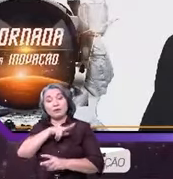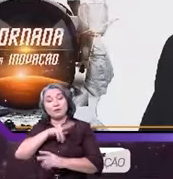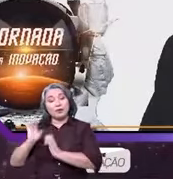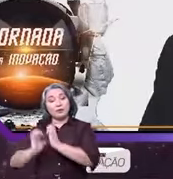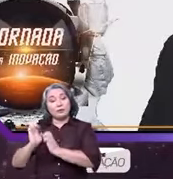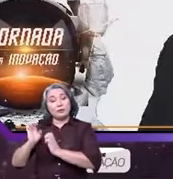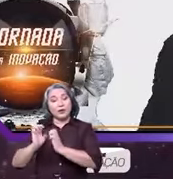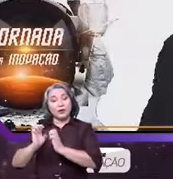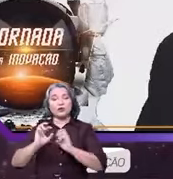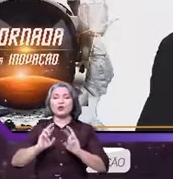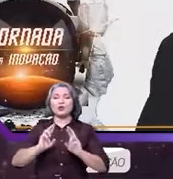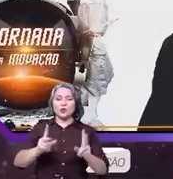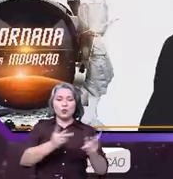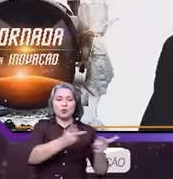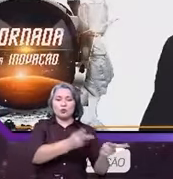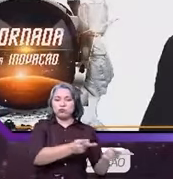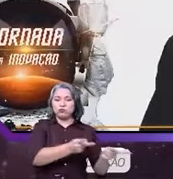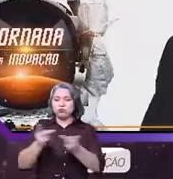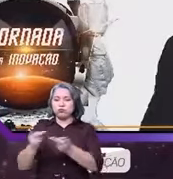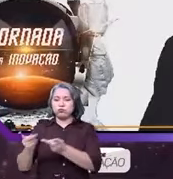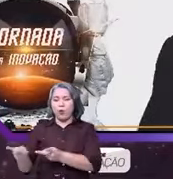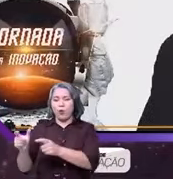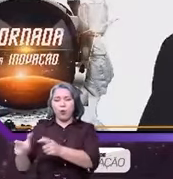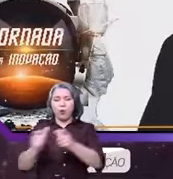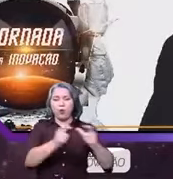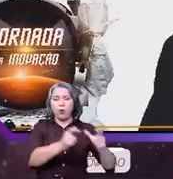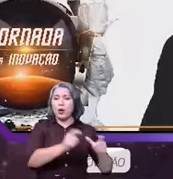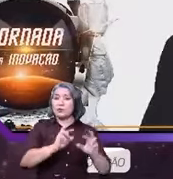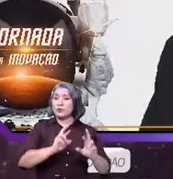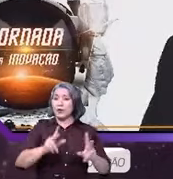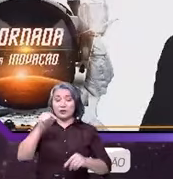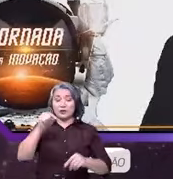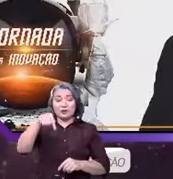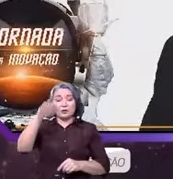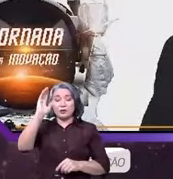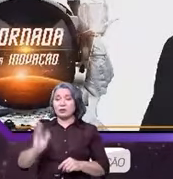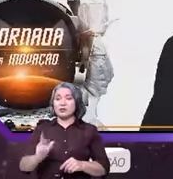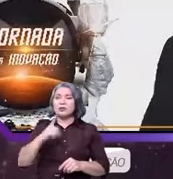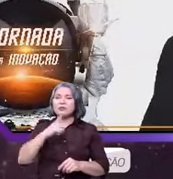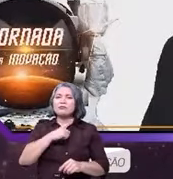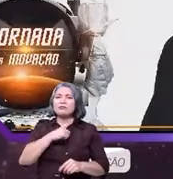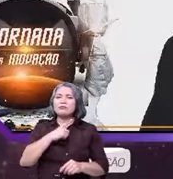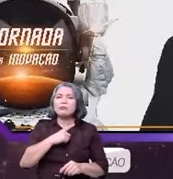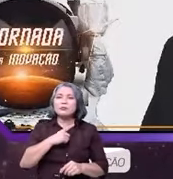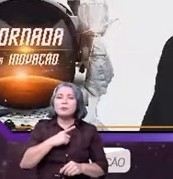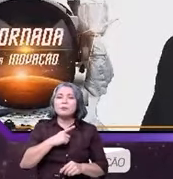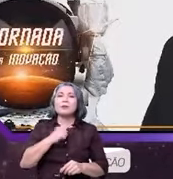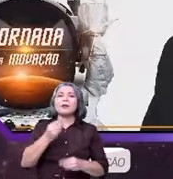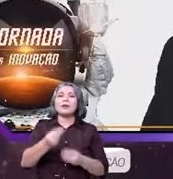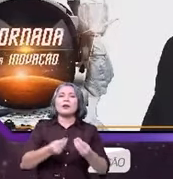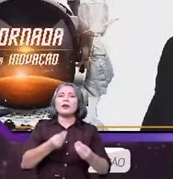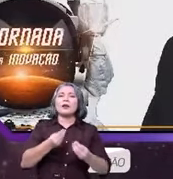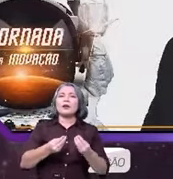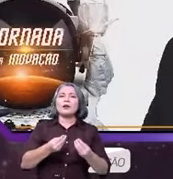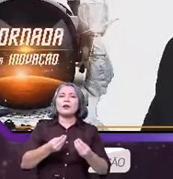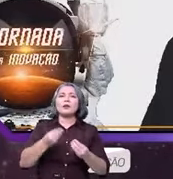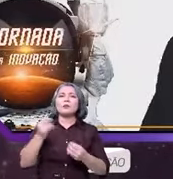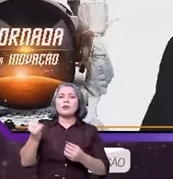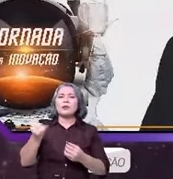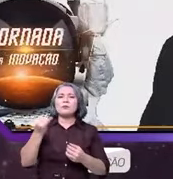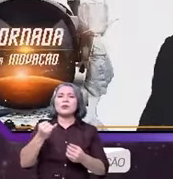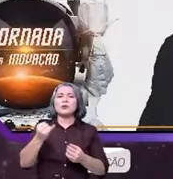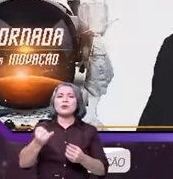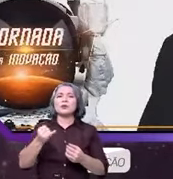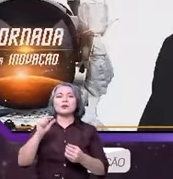de uma realidade brasileira, das instituições públicas brasileiras, e mais ainda, de forma mais importante e mais contundente,